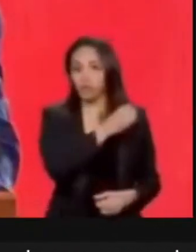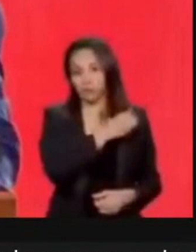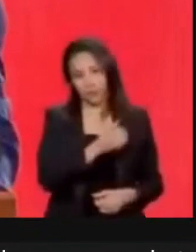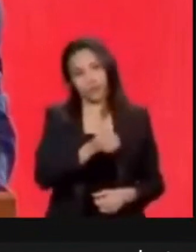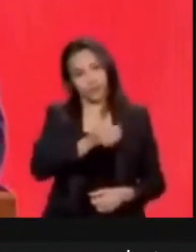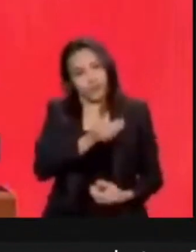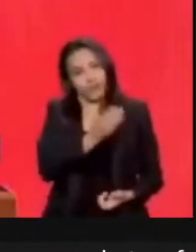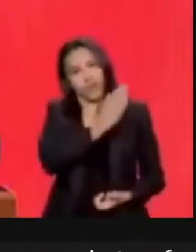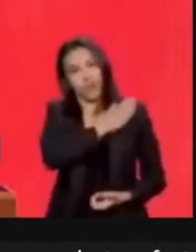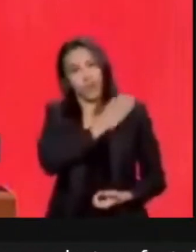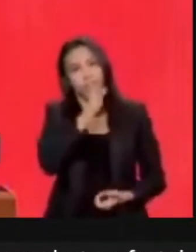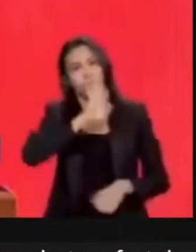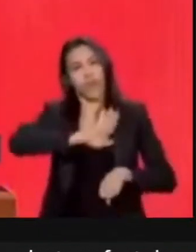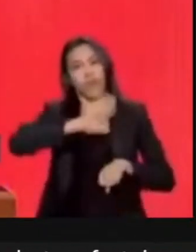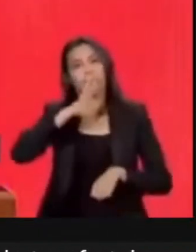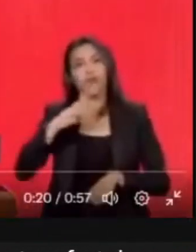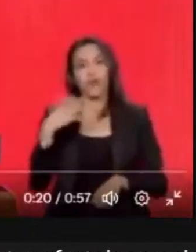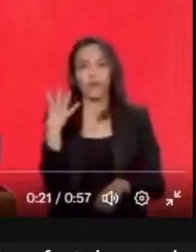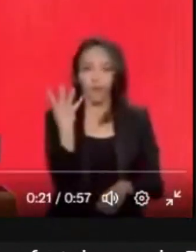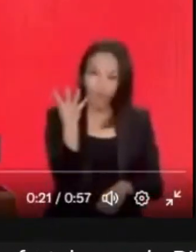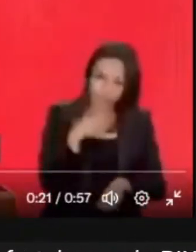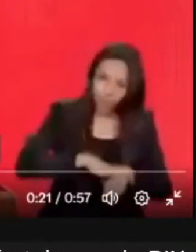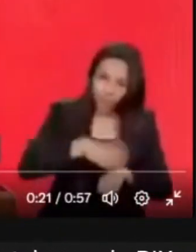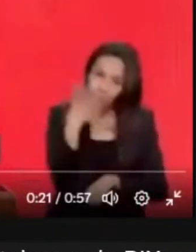Castro quatro mandato lá